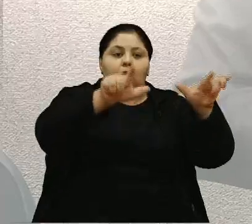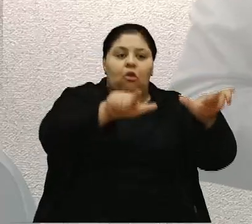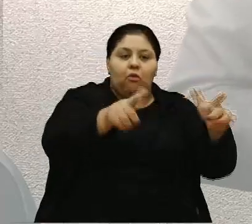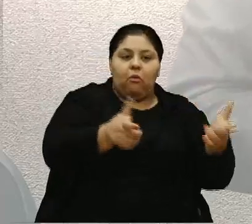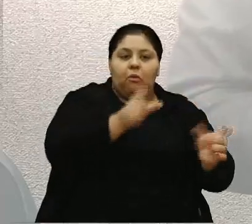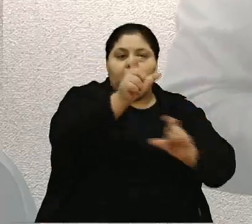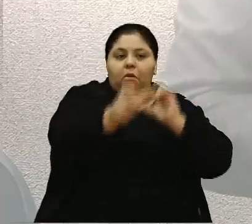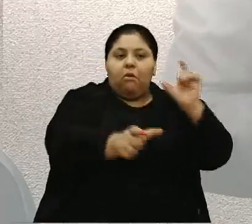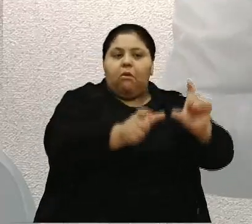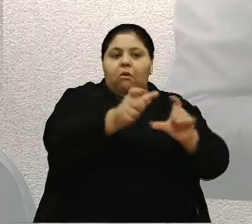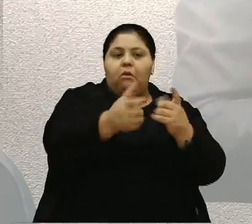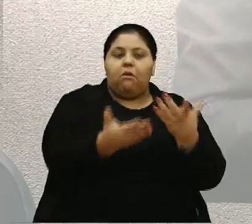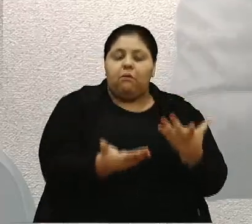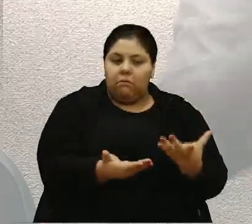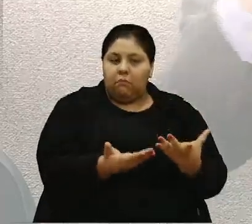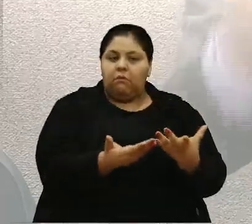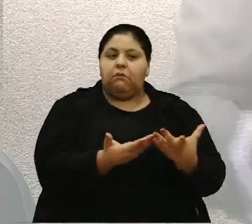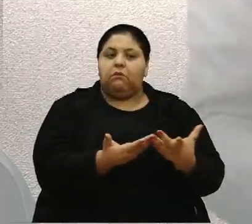pessoal do